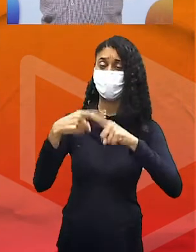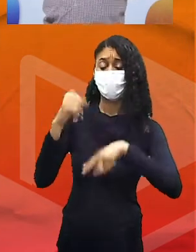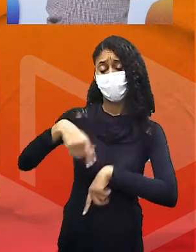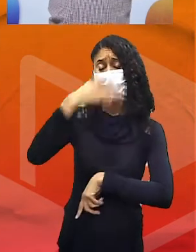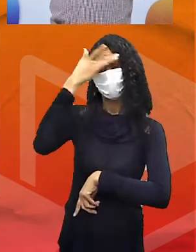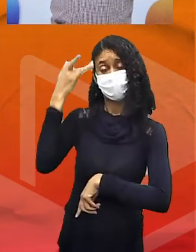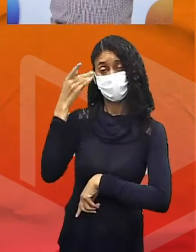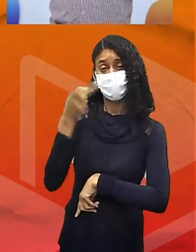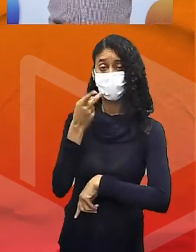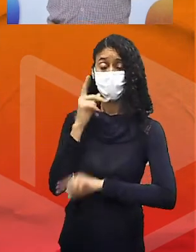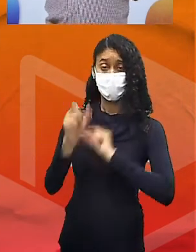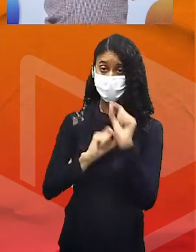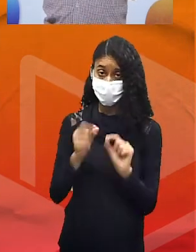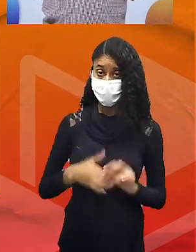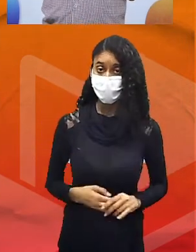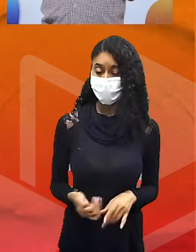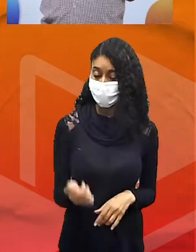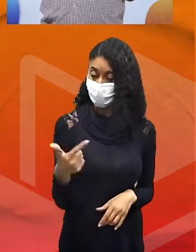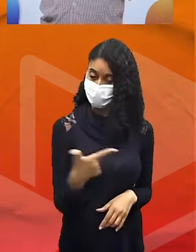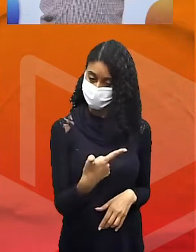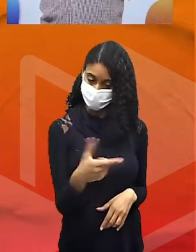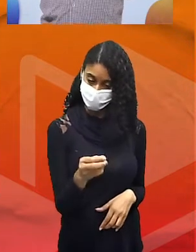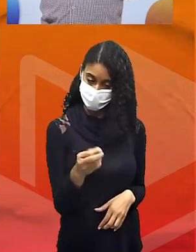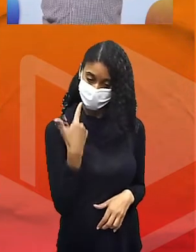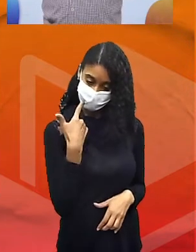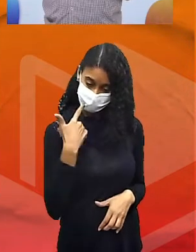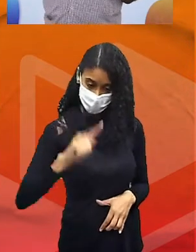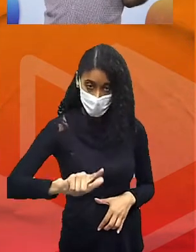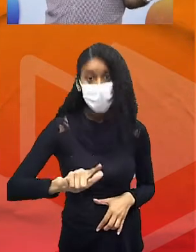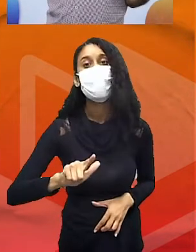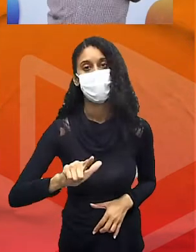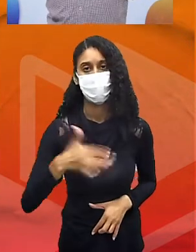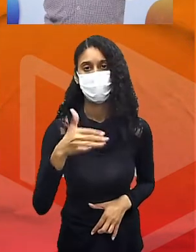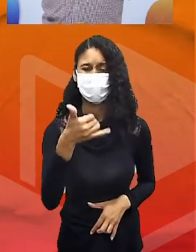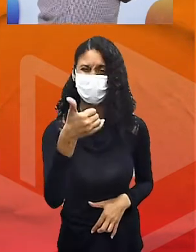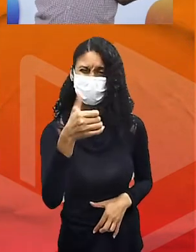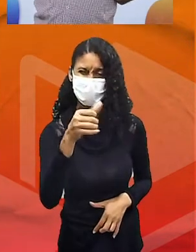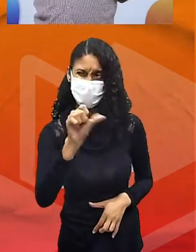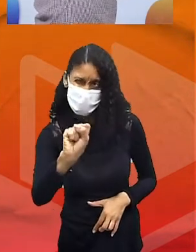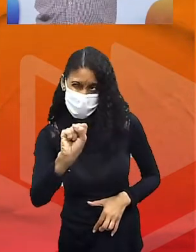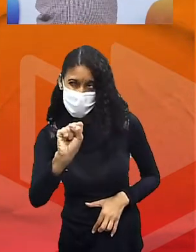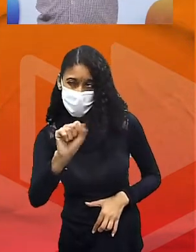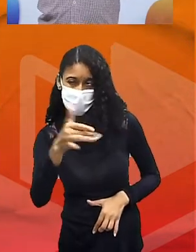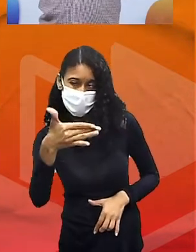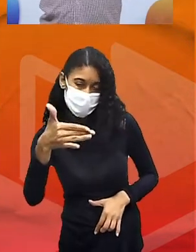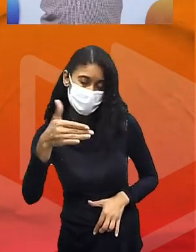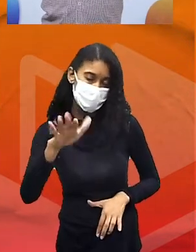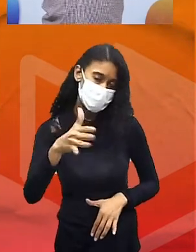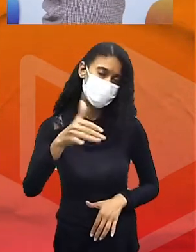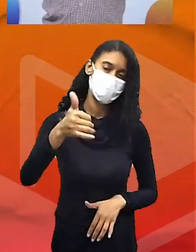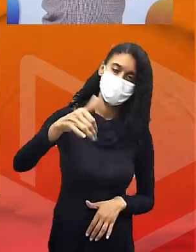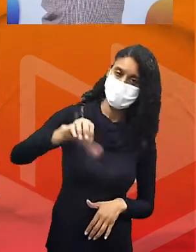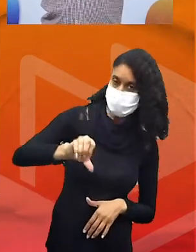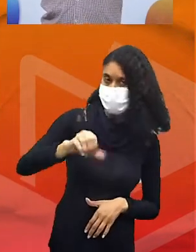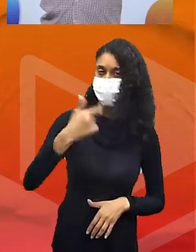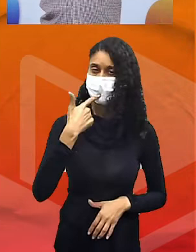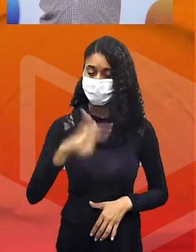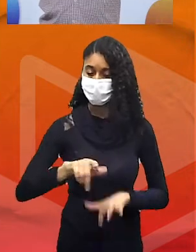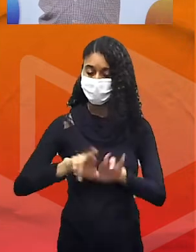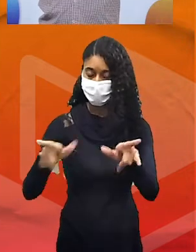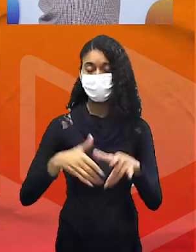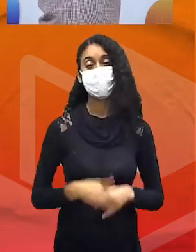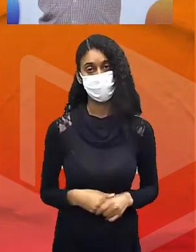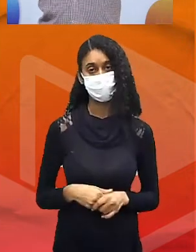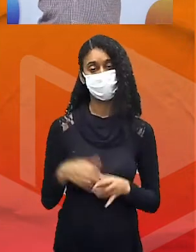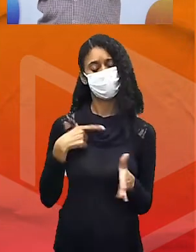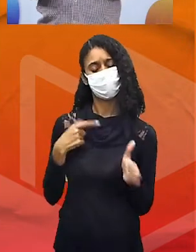falava, né, quase 20 línguas, né, em torno de 18 a 19 línguas diferentes ele falava. Então, era um